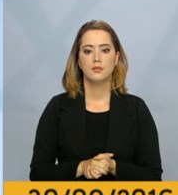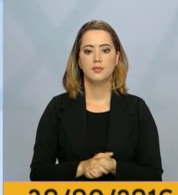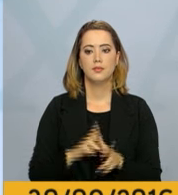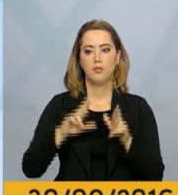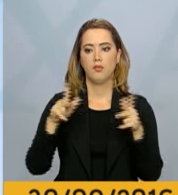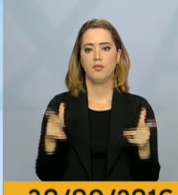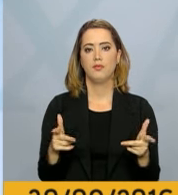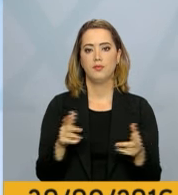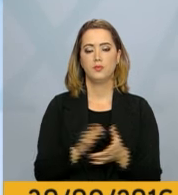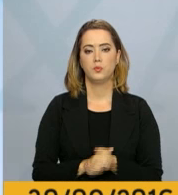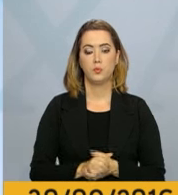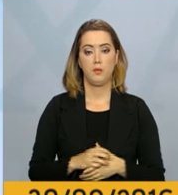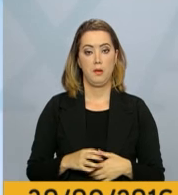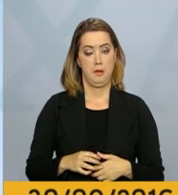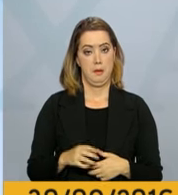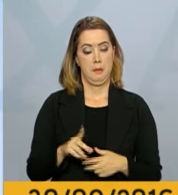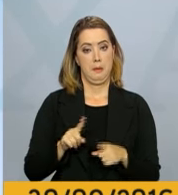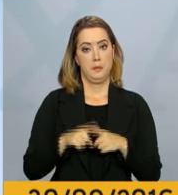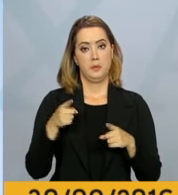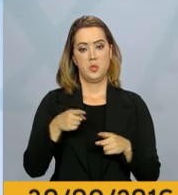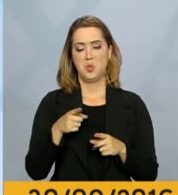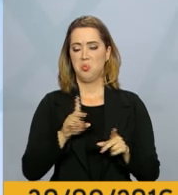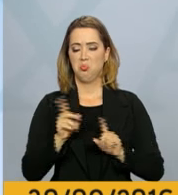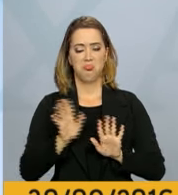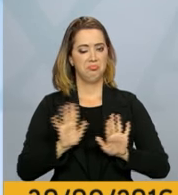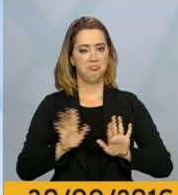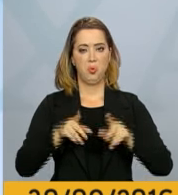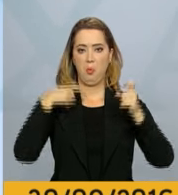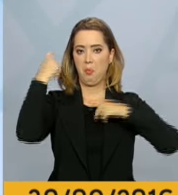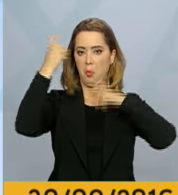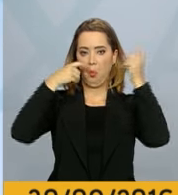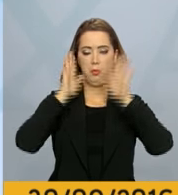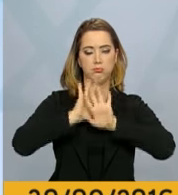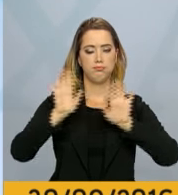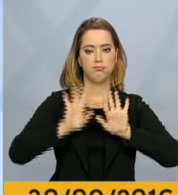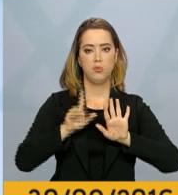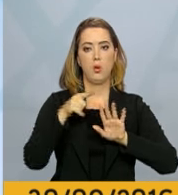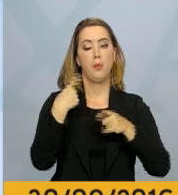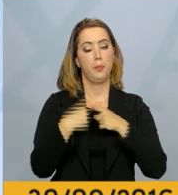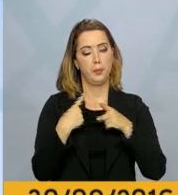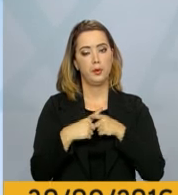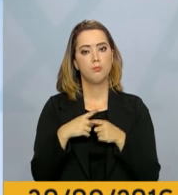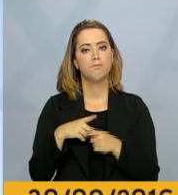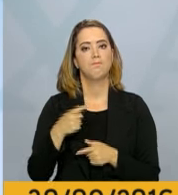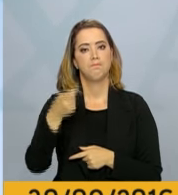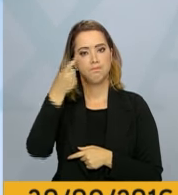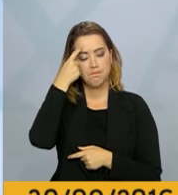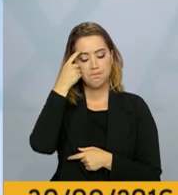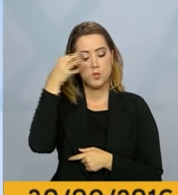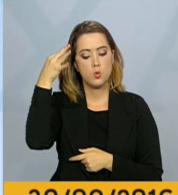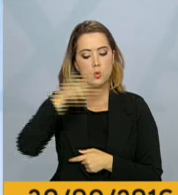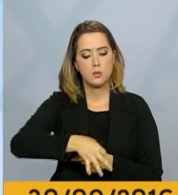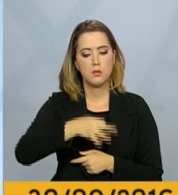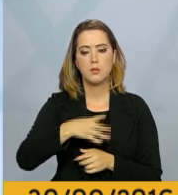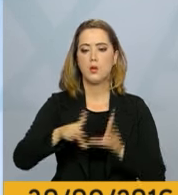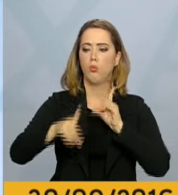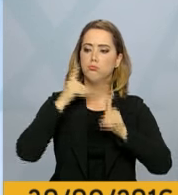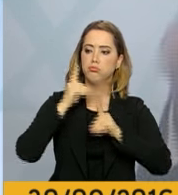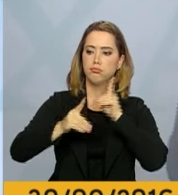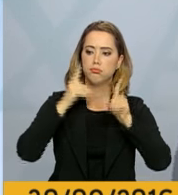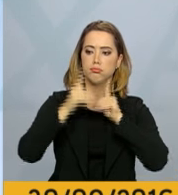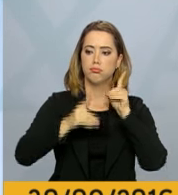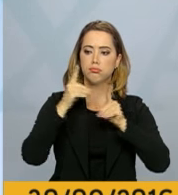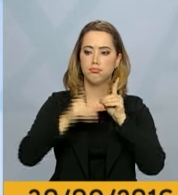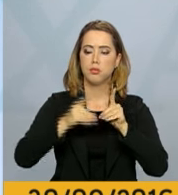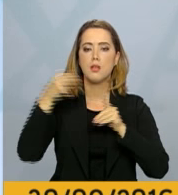dissonante, não é? Mas isso não nos preocupa, porque eu tenho certeza que essa matéria será suficientemente debatida, como já